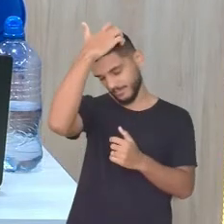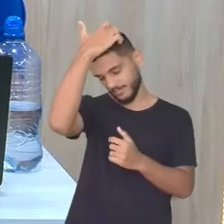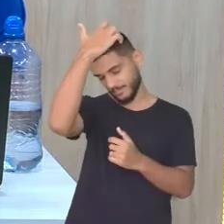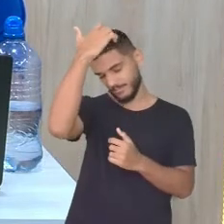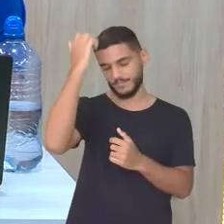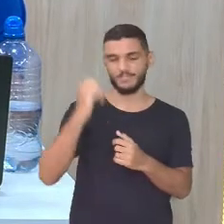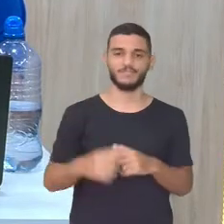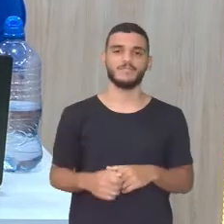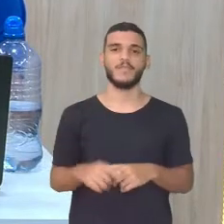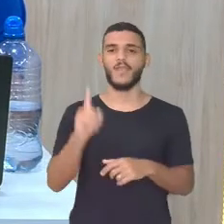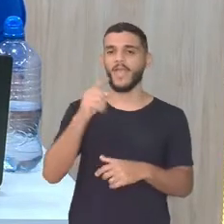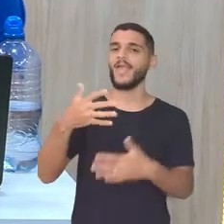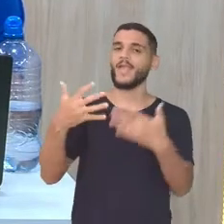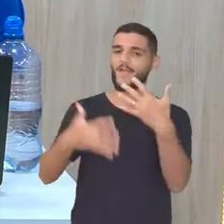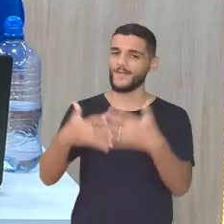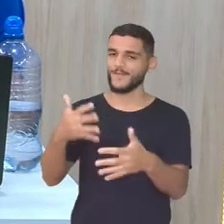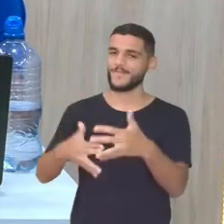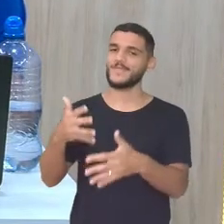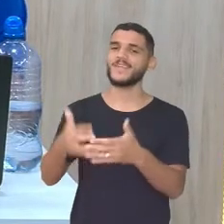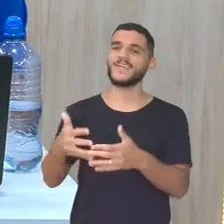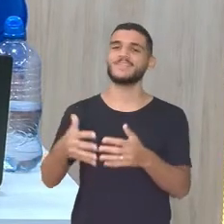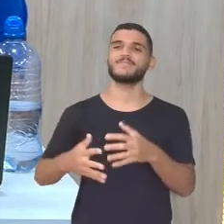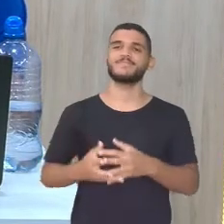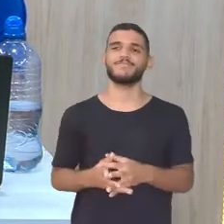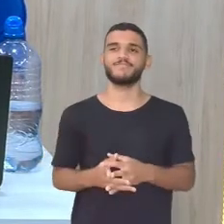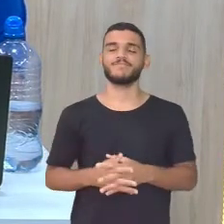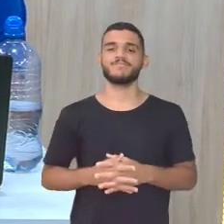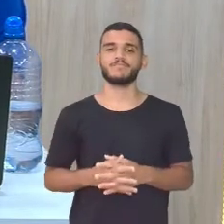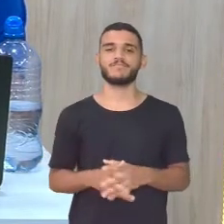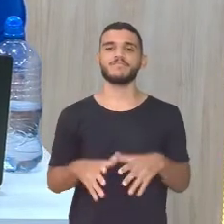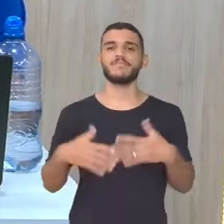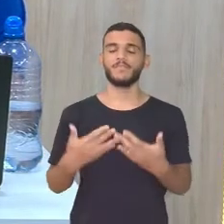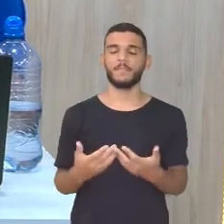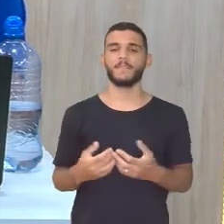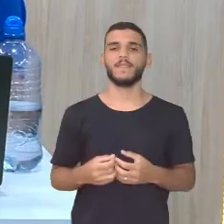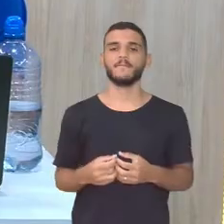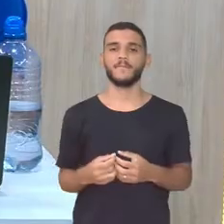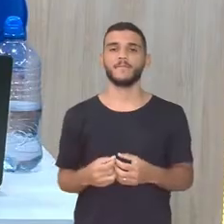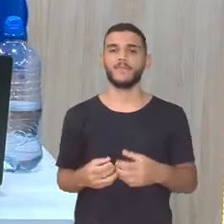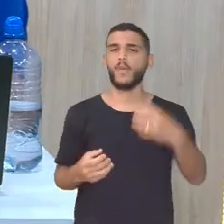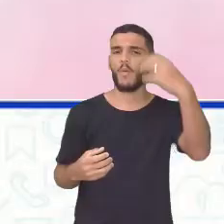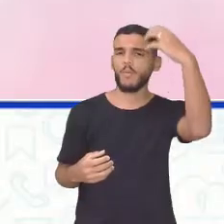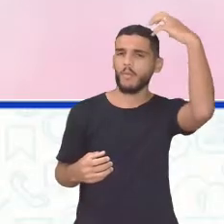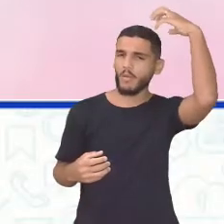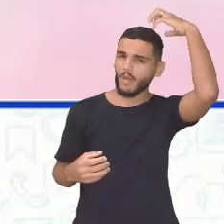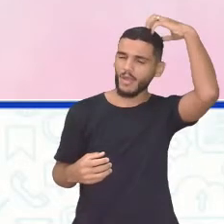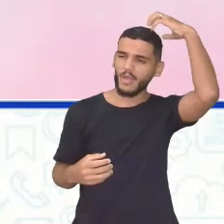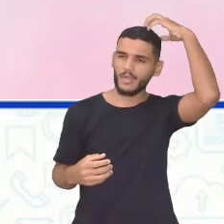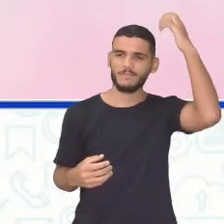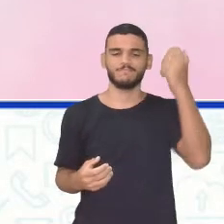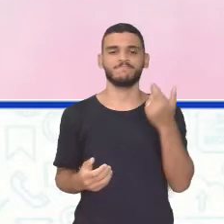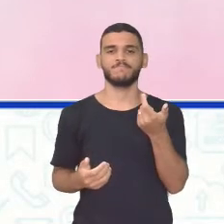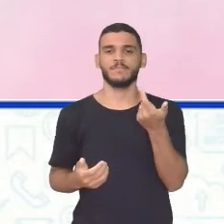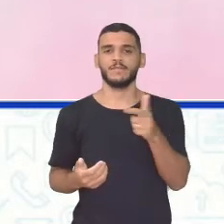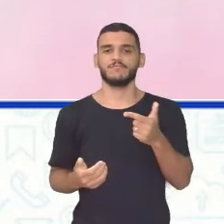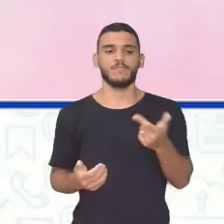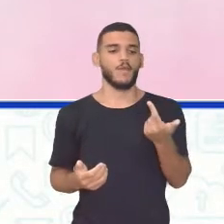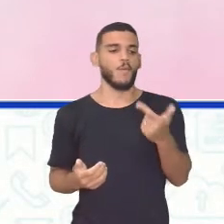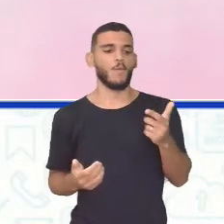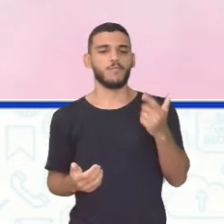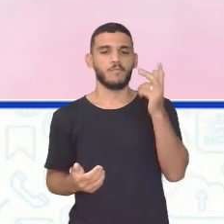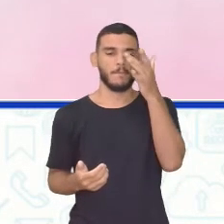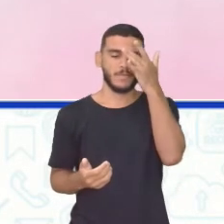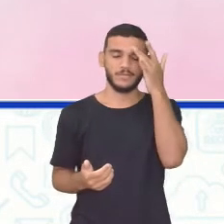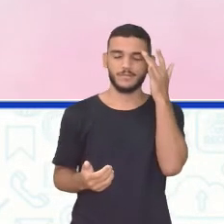bronca, A viu? complicação, né? A complicação. Vamos continuar a história? Ó, o pai, que não tinha outra para gostar, porque ele